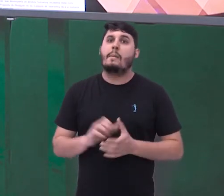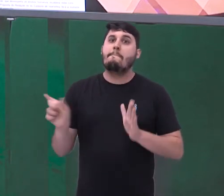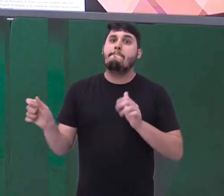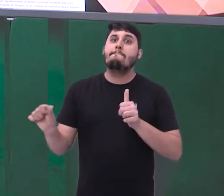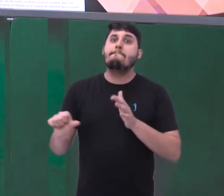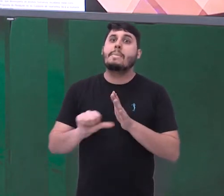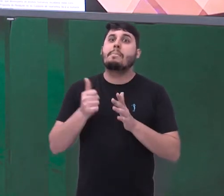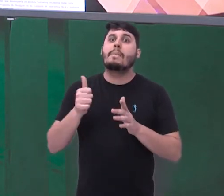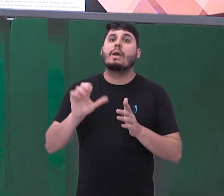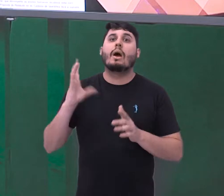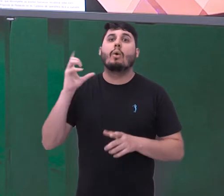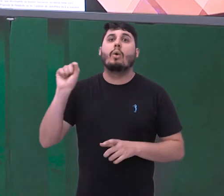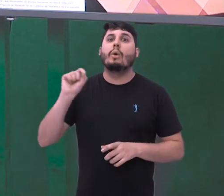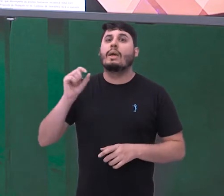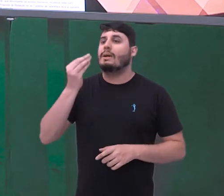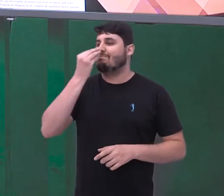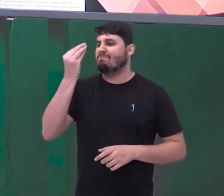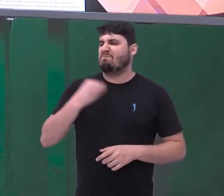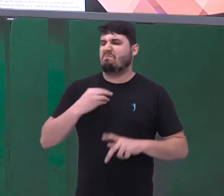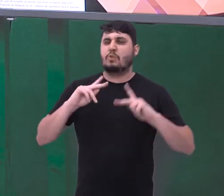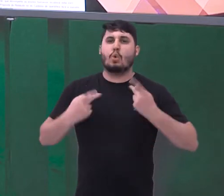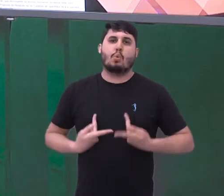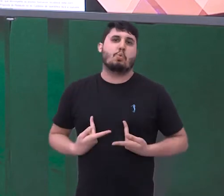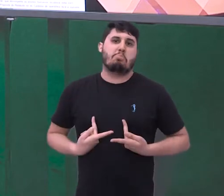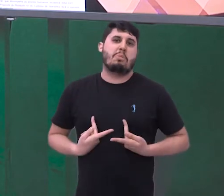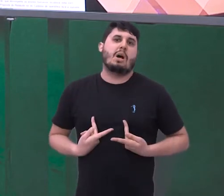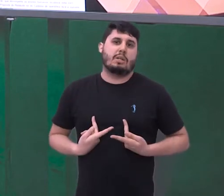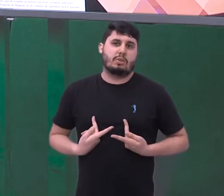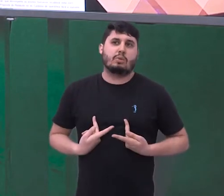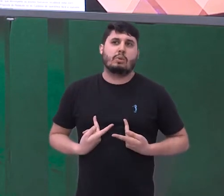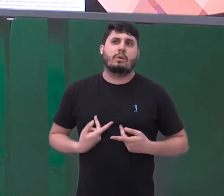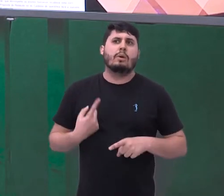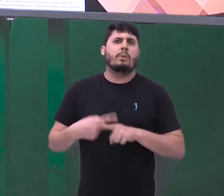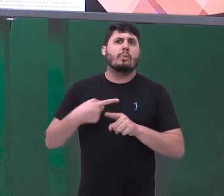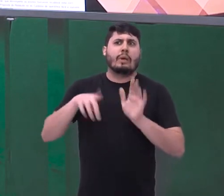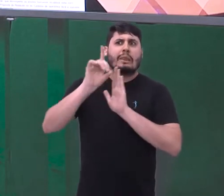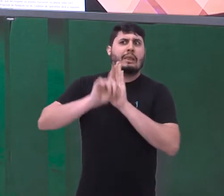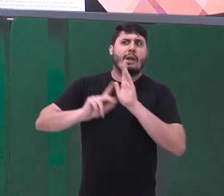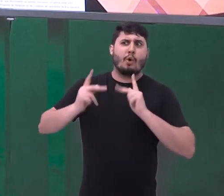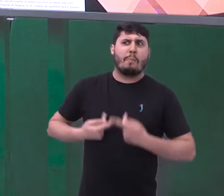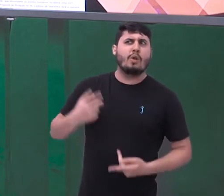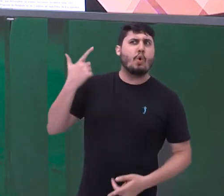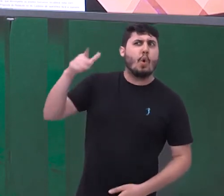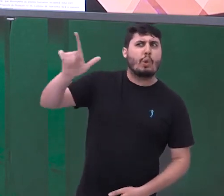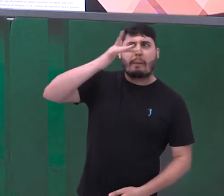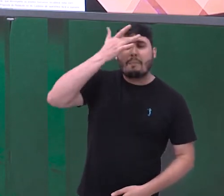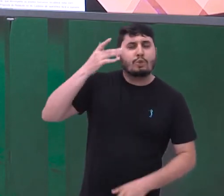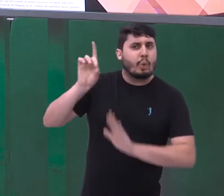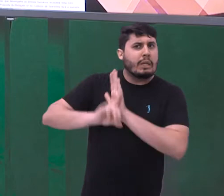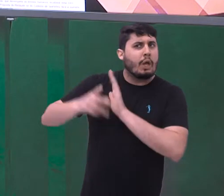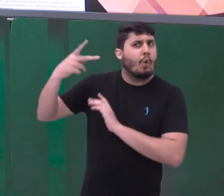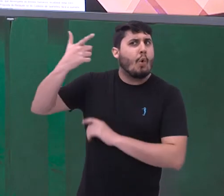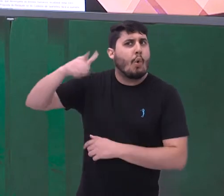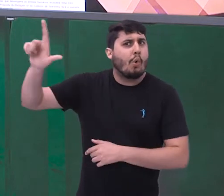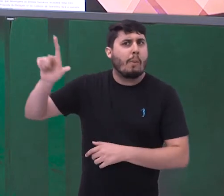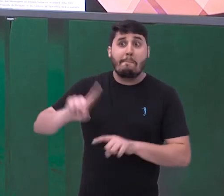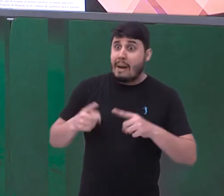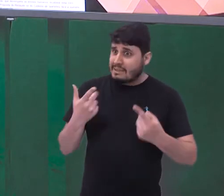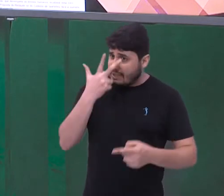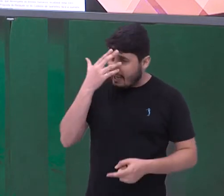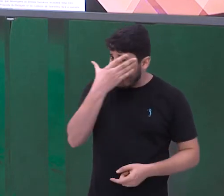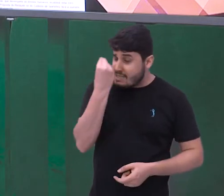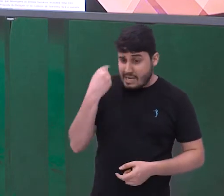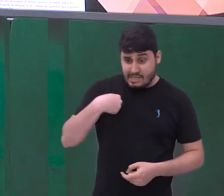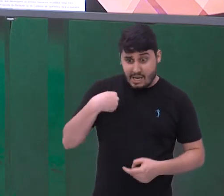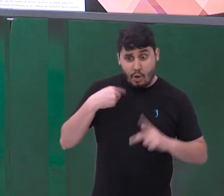se desrespeitar como sujeito humano. O direito humano é para o outro. Ei, calma, devagar. Esqueceu que você é um